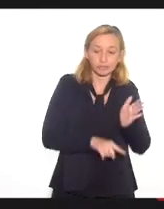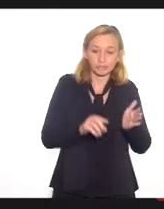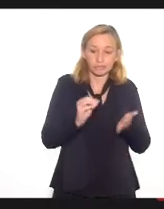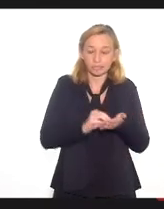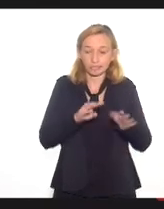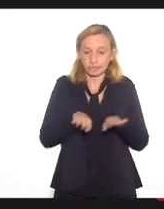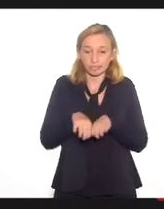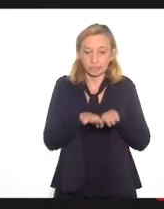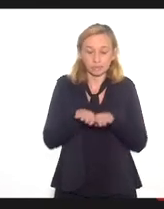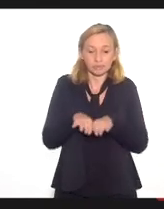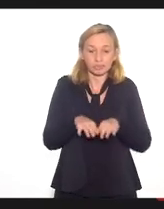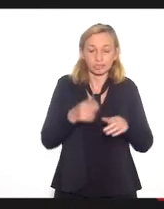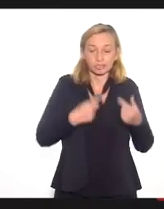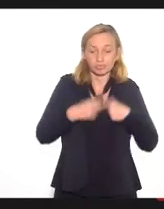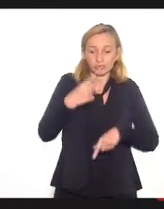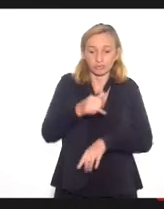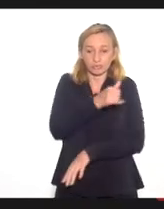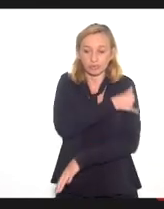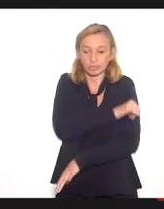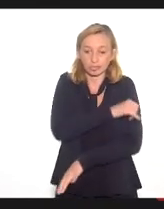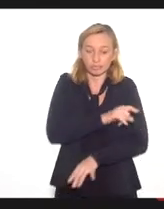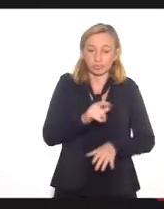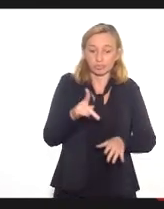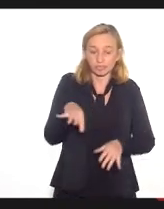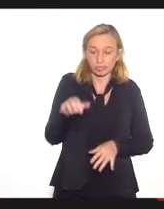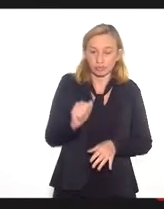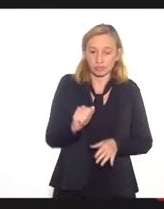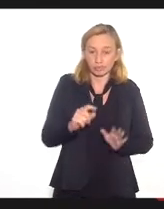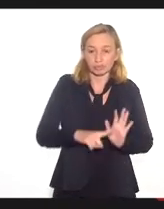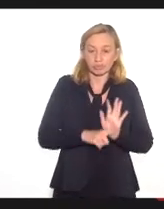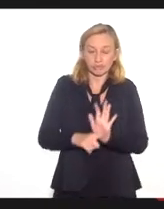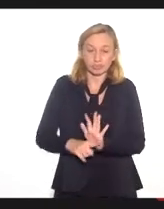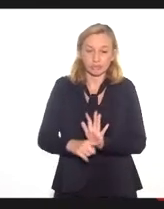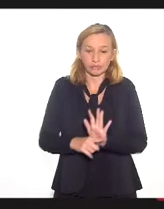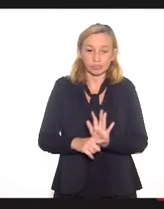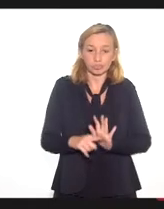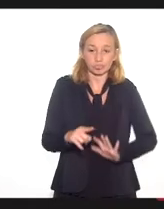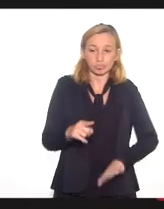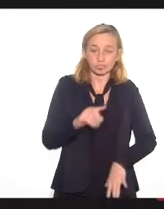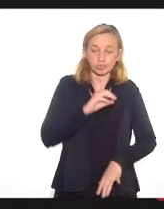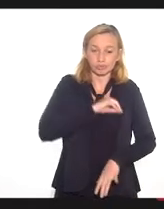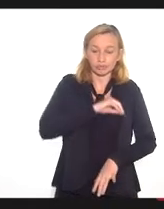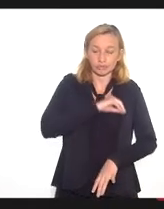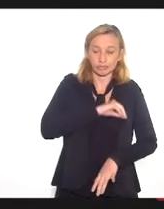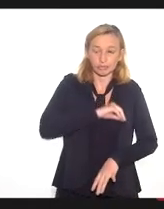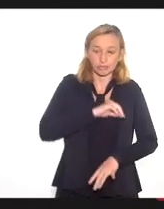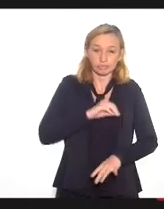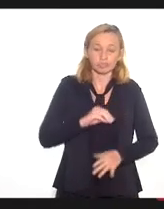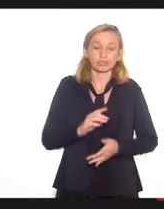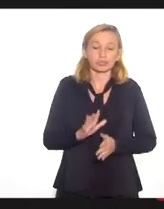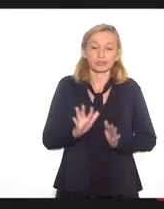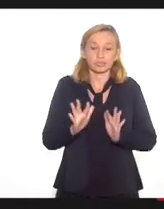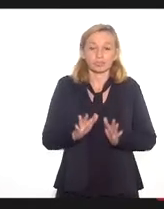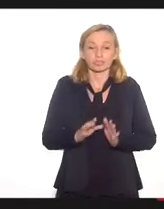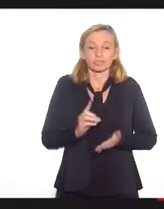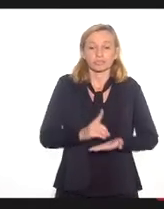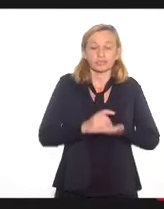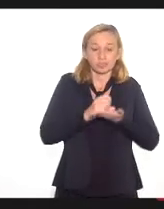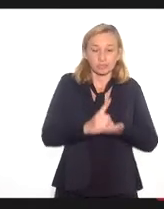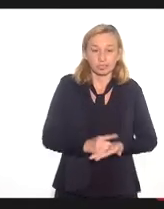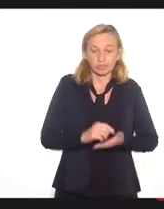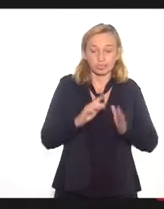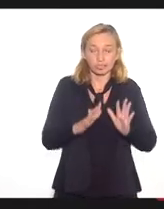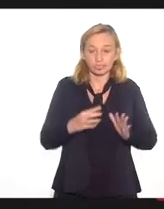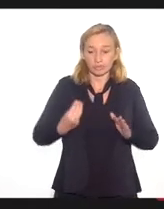espero que isso pegue a Rio que é um programa de complementação de renda que está tanto ao gosto do deputado do senador e agora